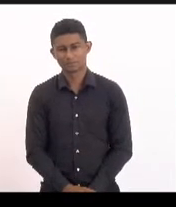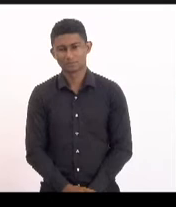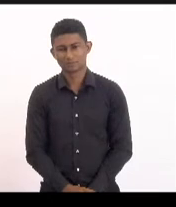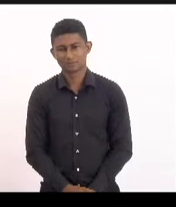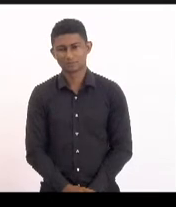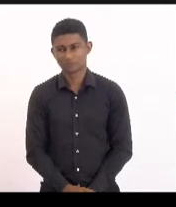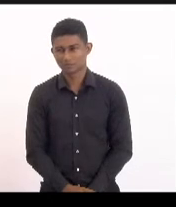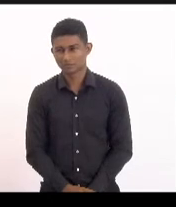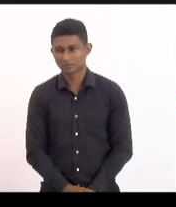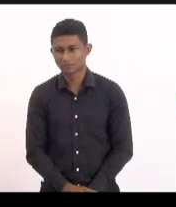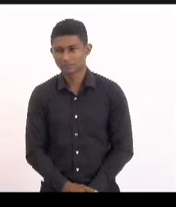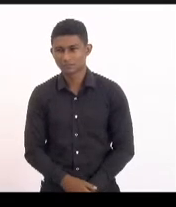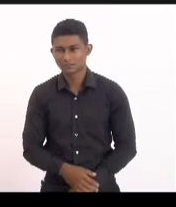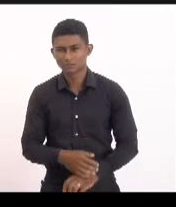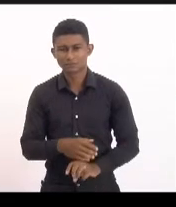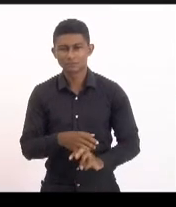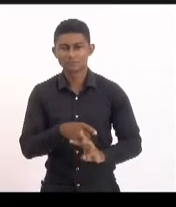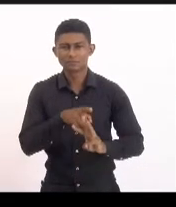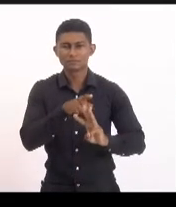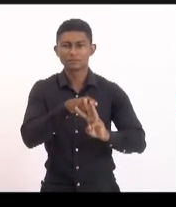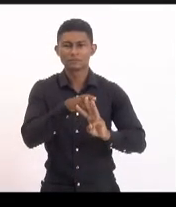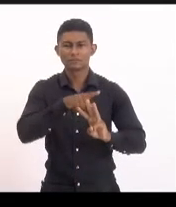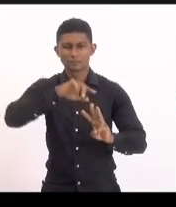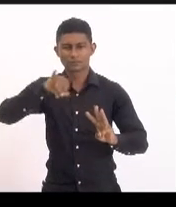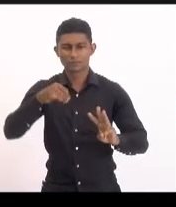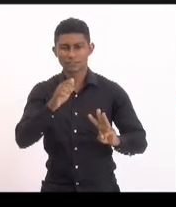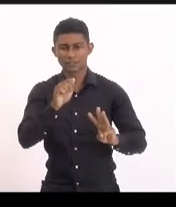Jari quer discutir, Jari?